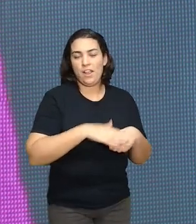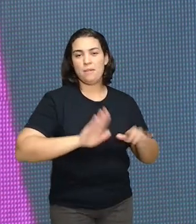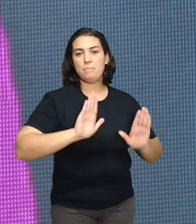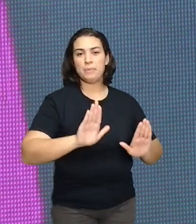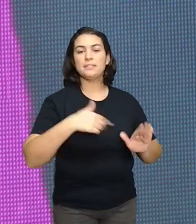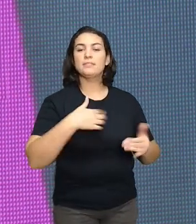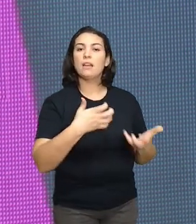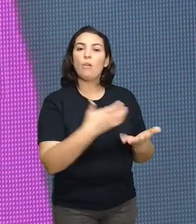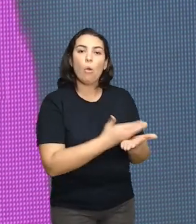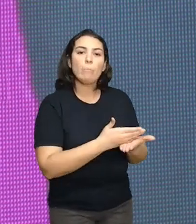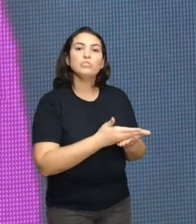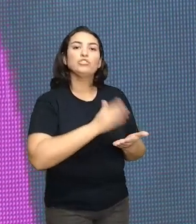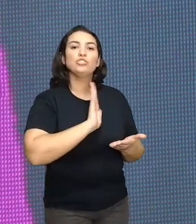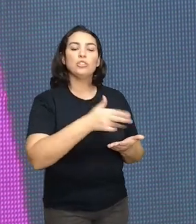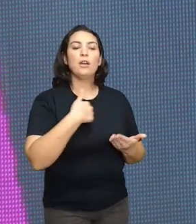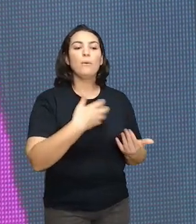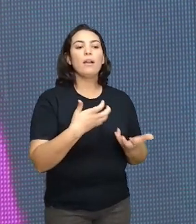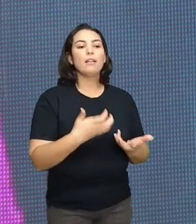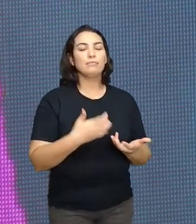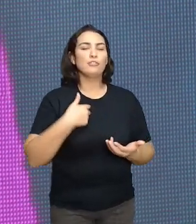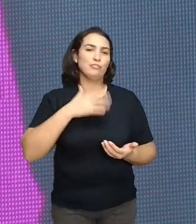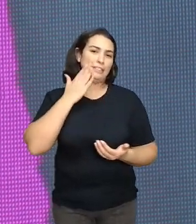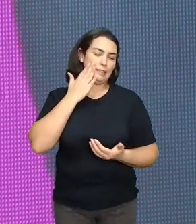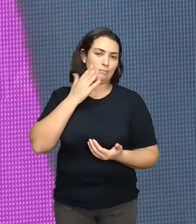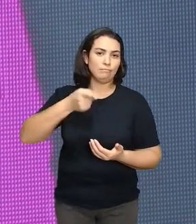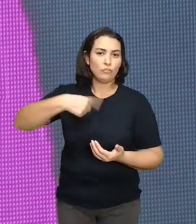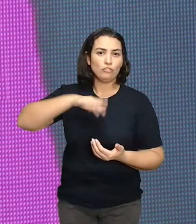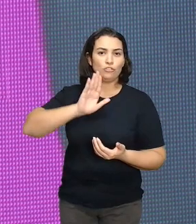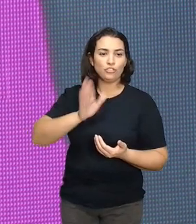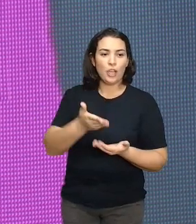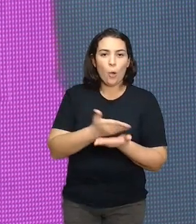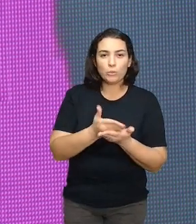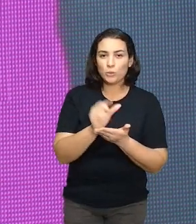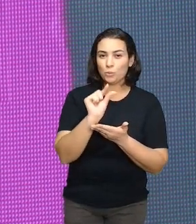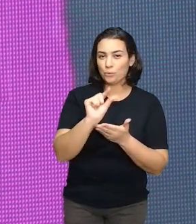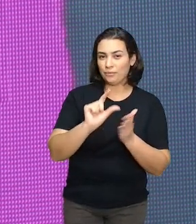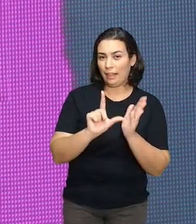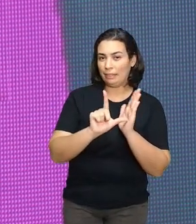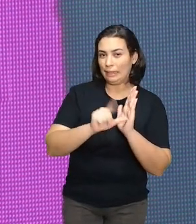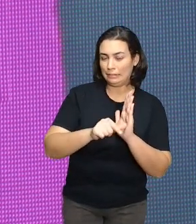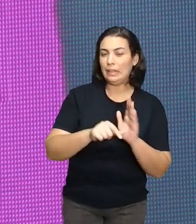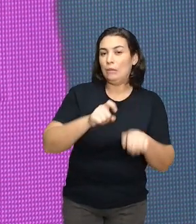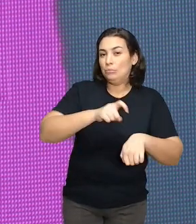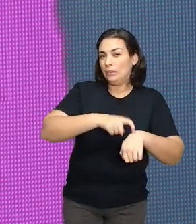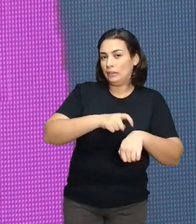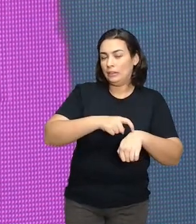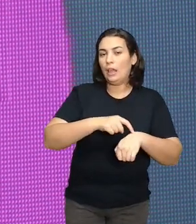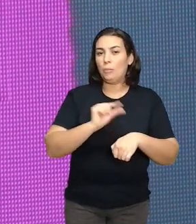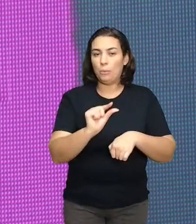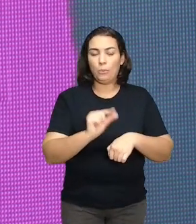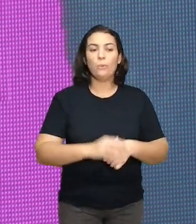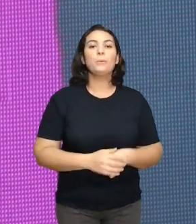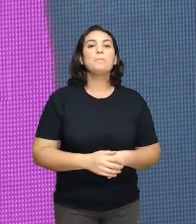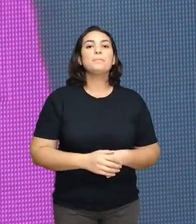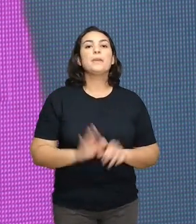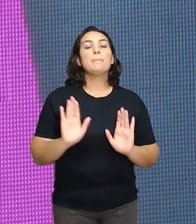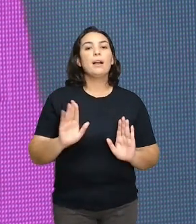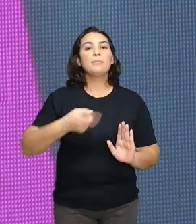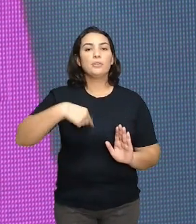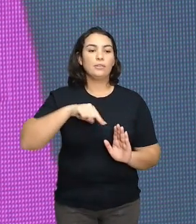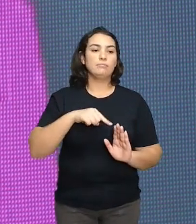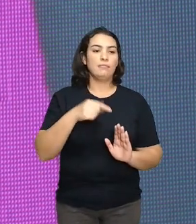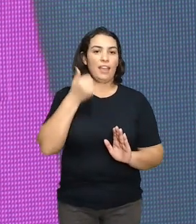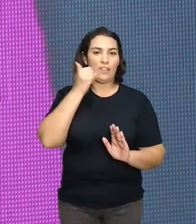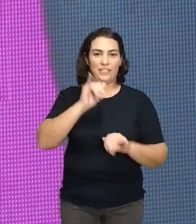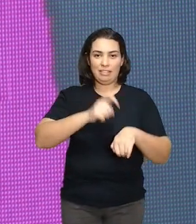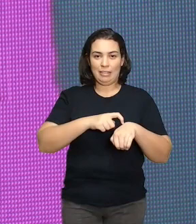vou já, né, eu sei que já estamos começando um pouquinho depois que a gente deveria ter começado, então, para a gente não enrolar muito, eu já